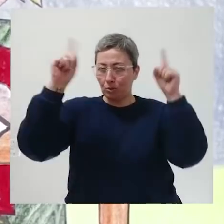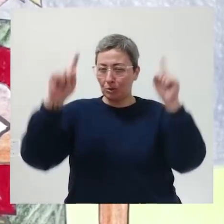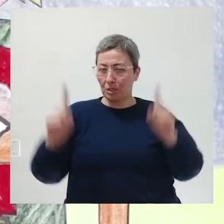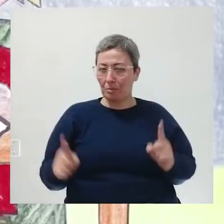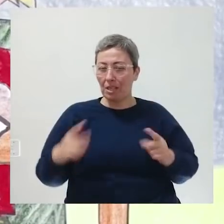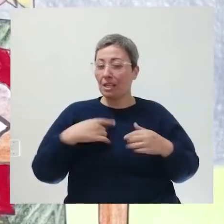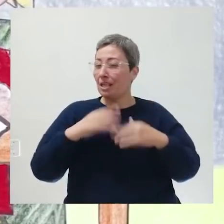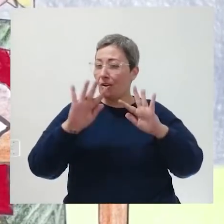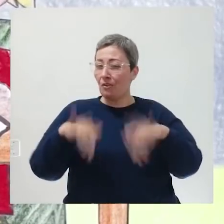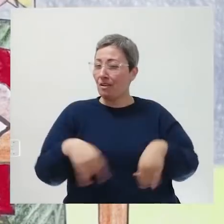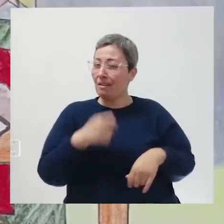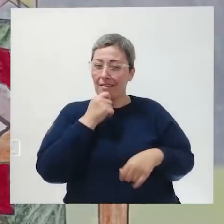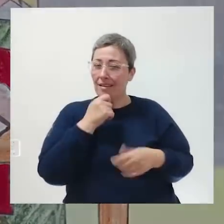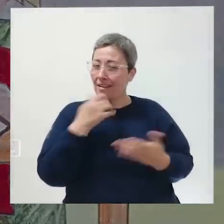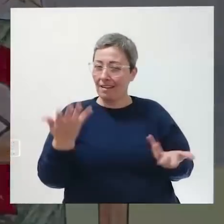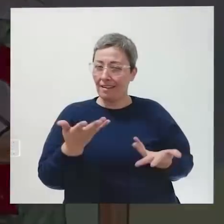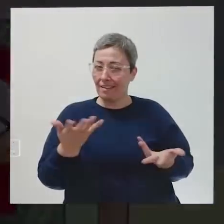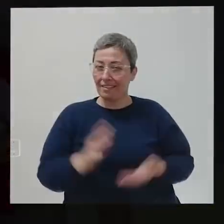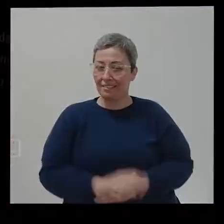não termina aqui.